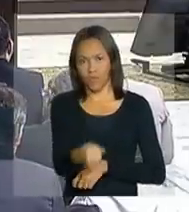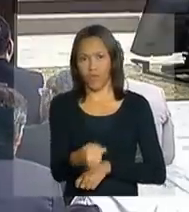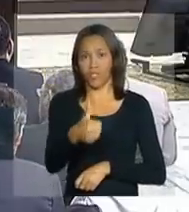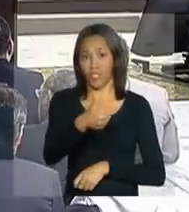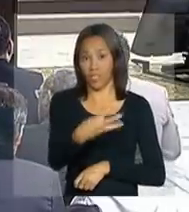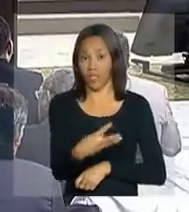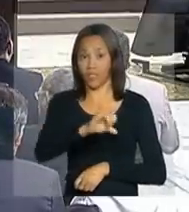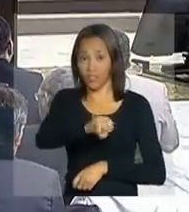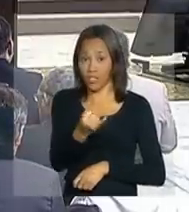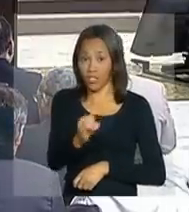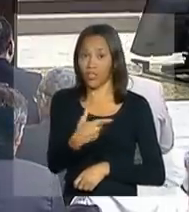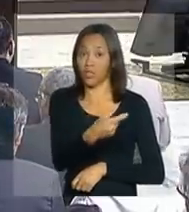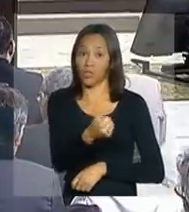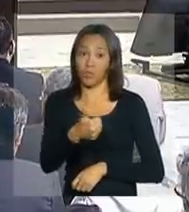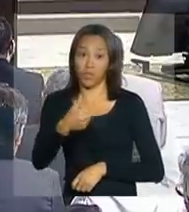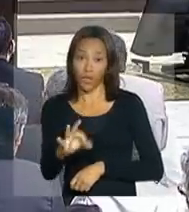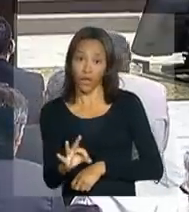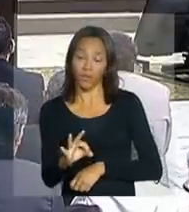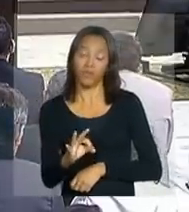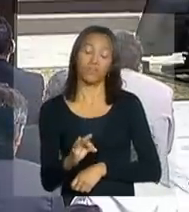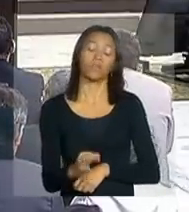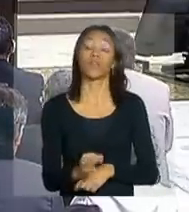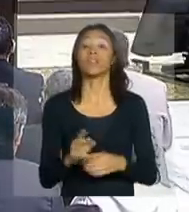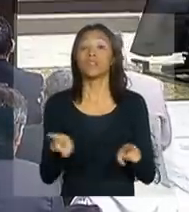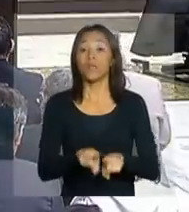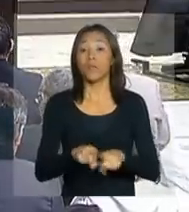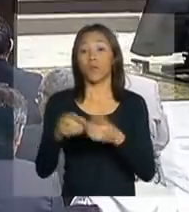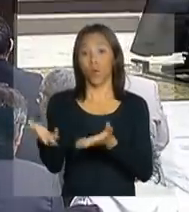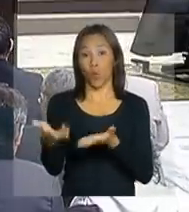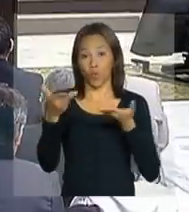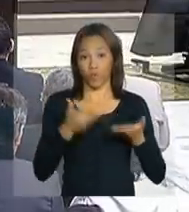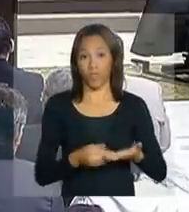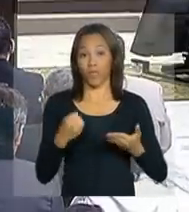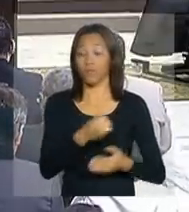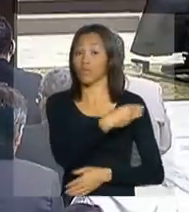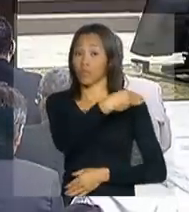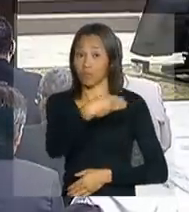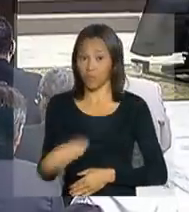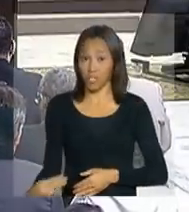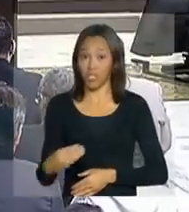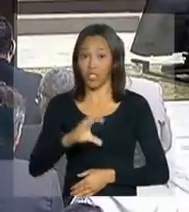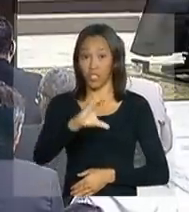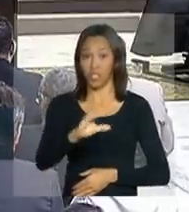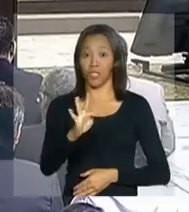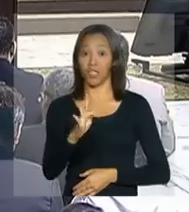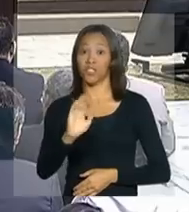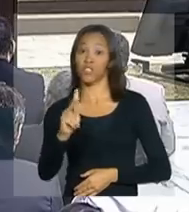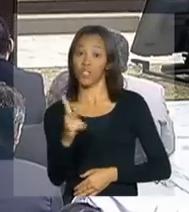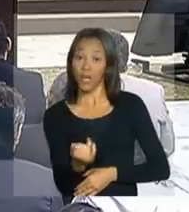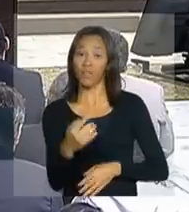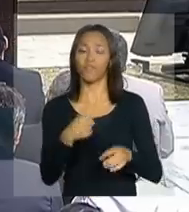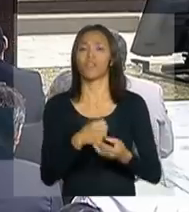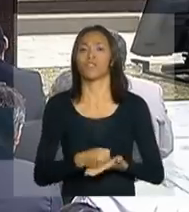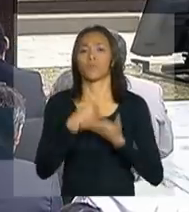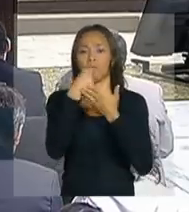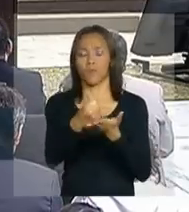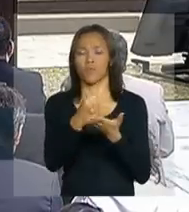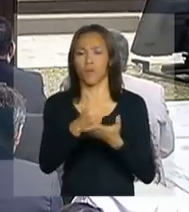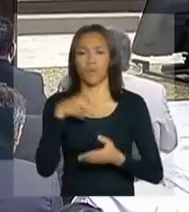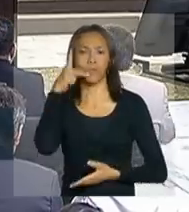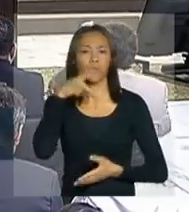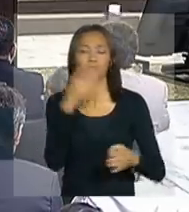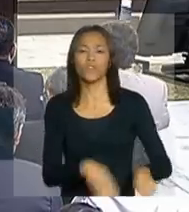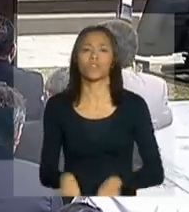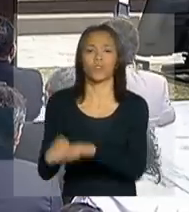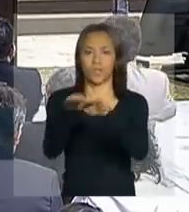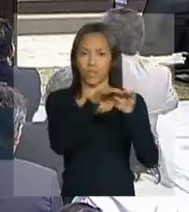13 de Janeiro de 2010 convidamos a ministra chefe da secretaria de políticas de promoção da Igualdade racial